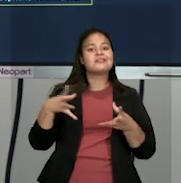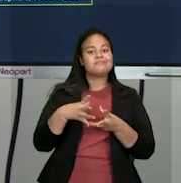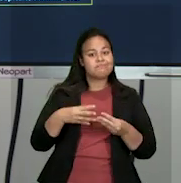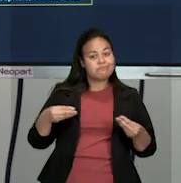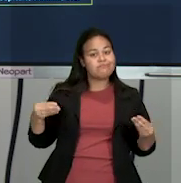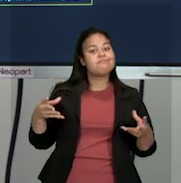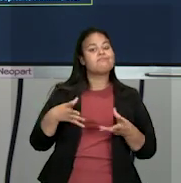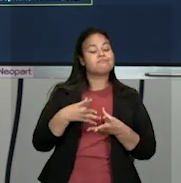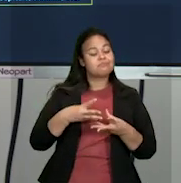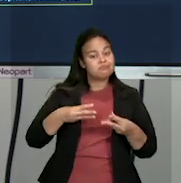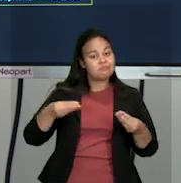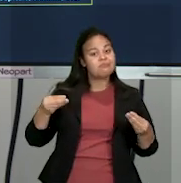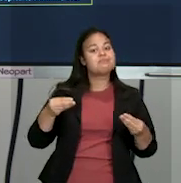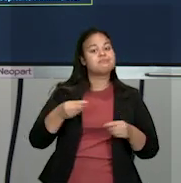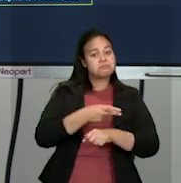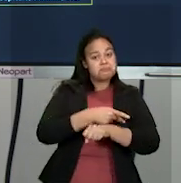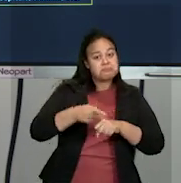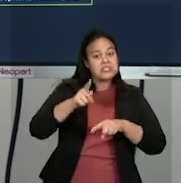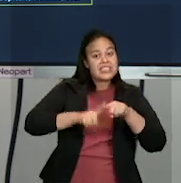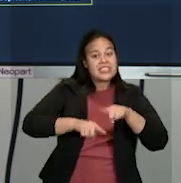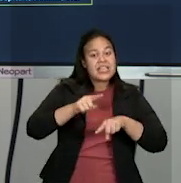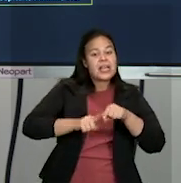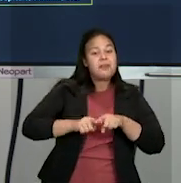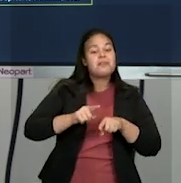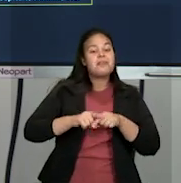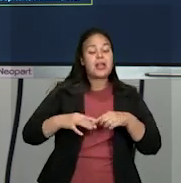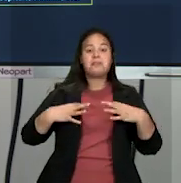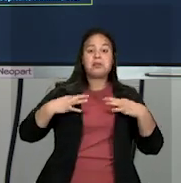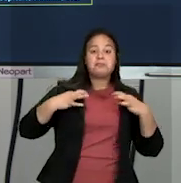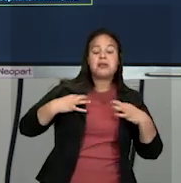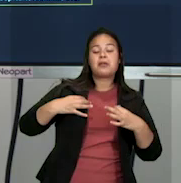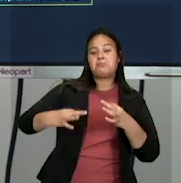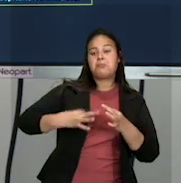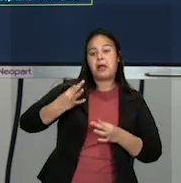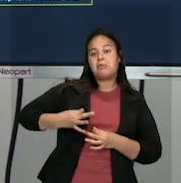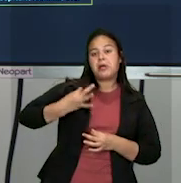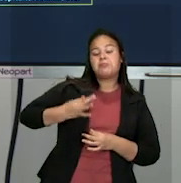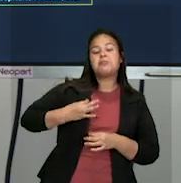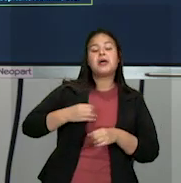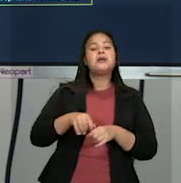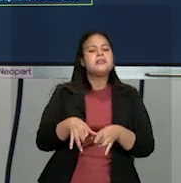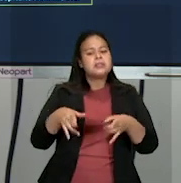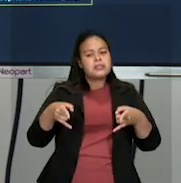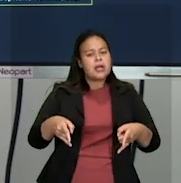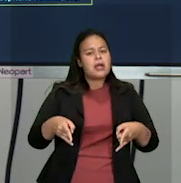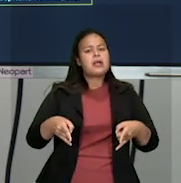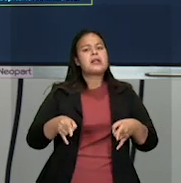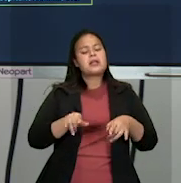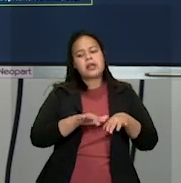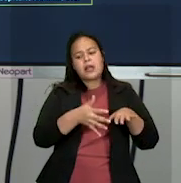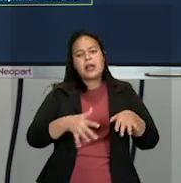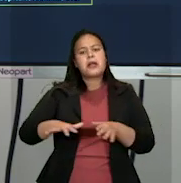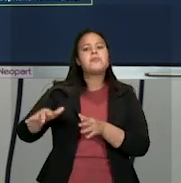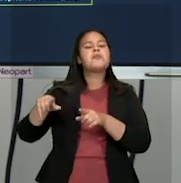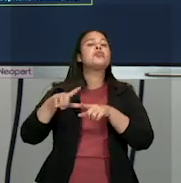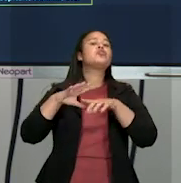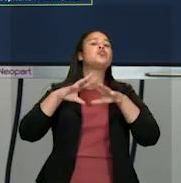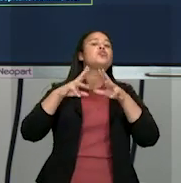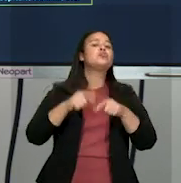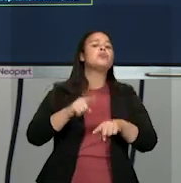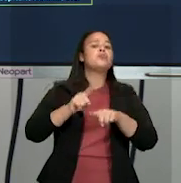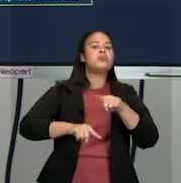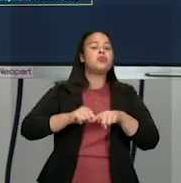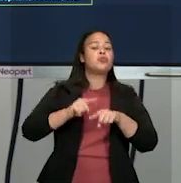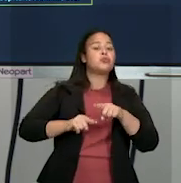o algodão para ser matéria-prima, para fazer tecido, para fazer roupa de cama, né, para fazer produtos